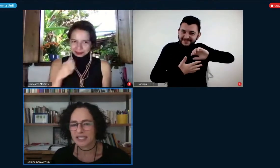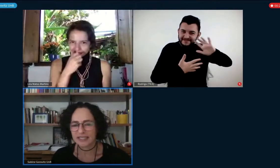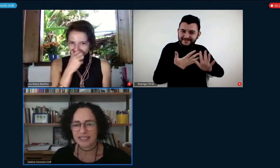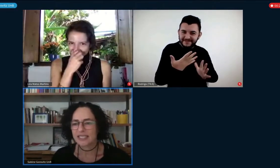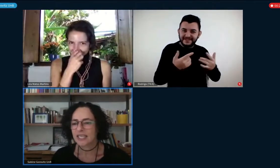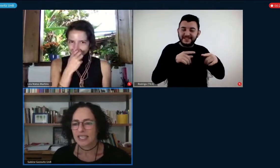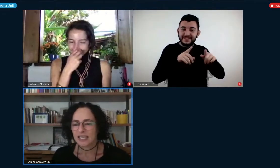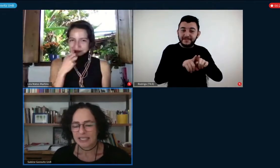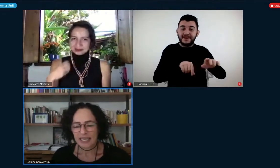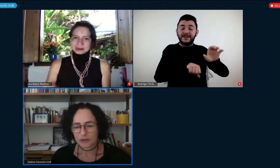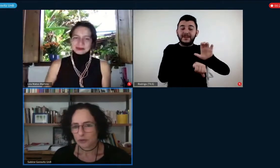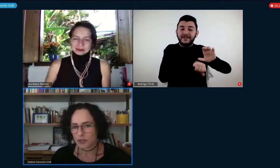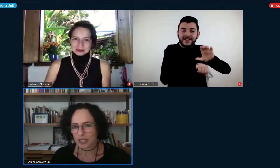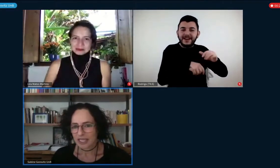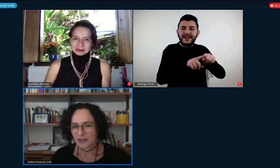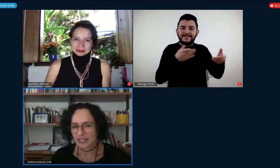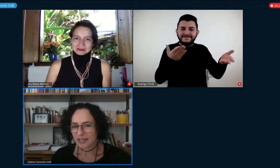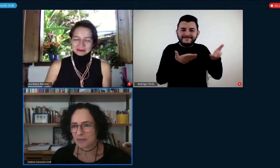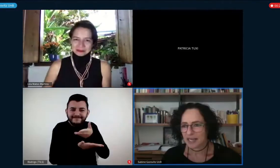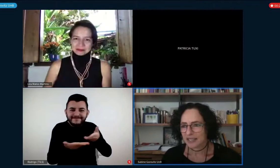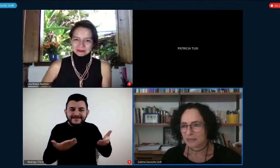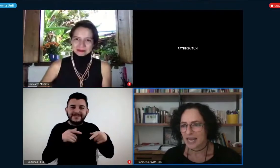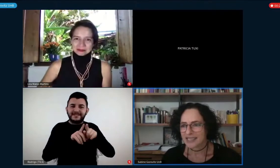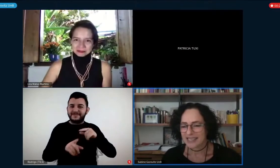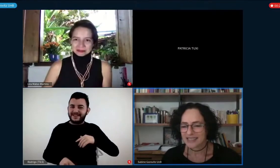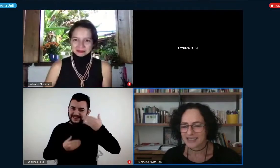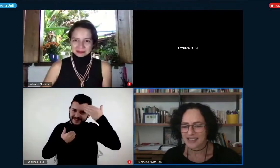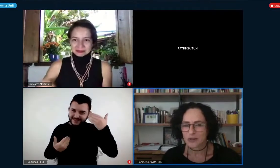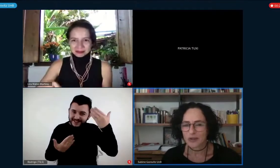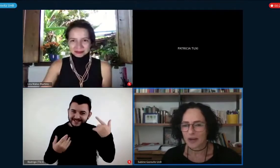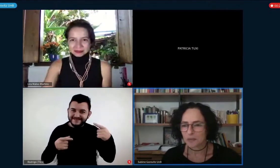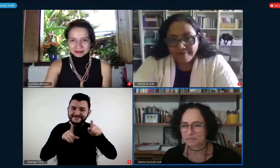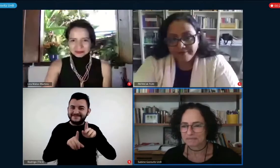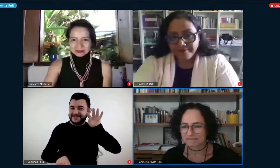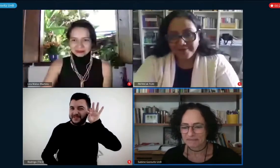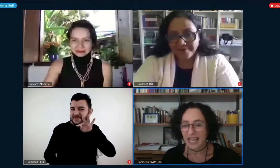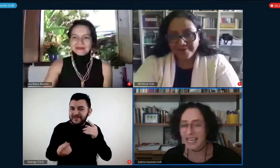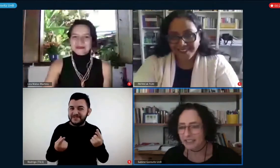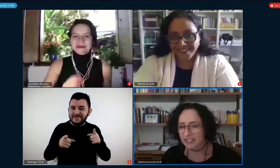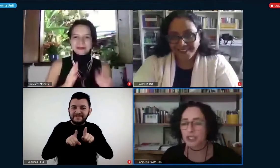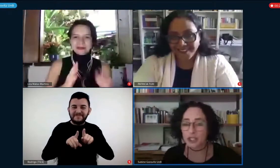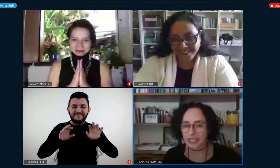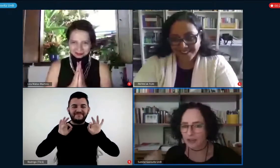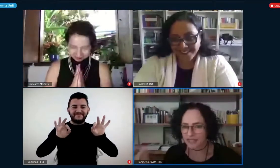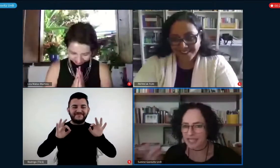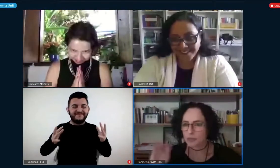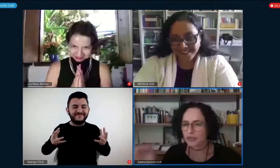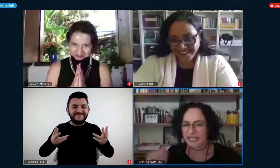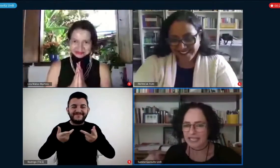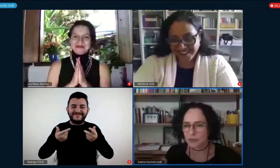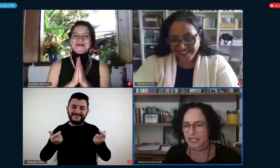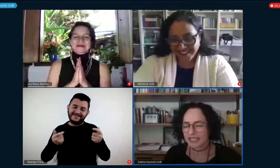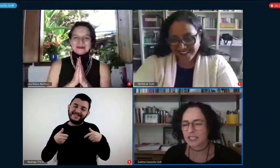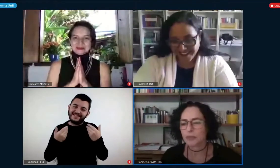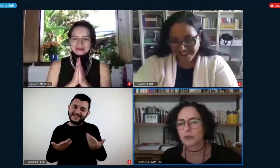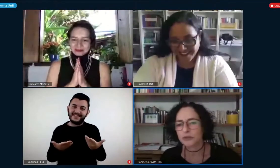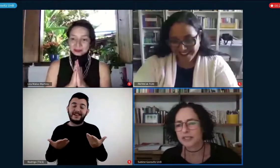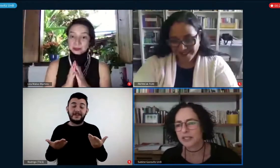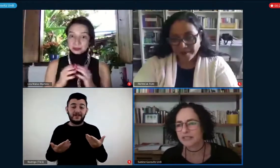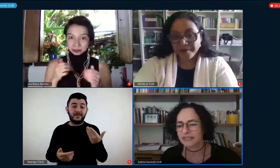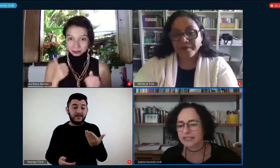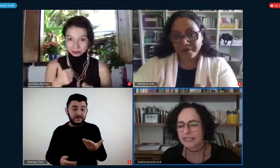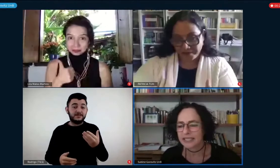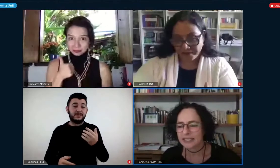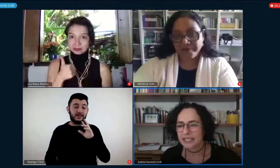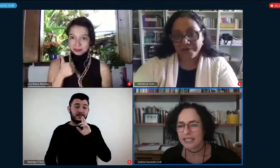com a Juliana e a Tush, claro, que é uma parceira sensacional. Aí vou te deixar, talvez, responder aquelas pequenas